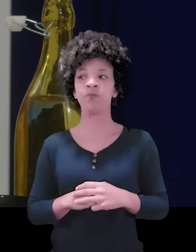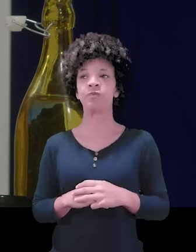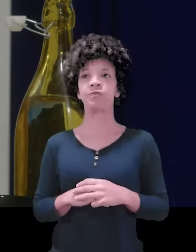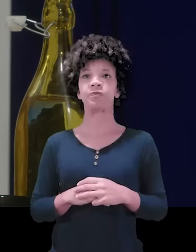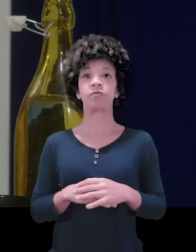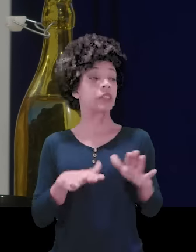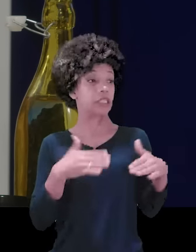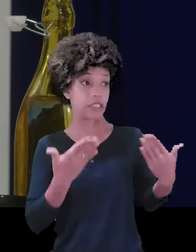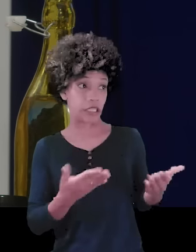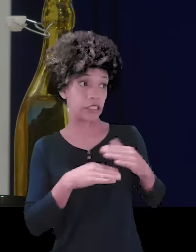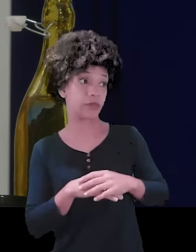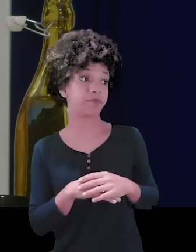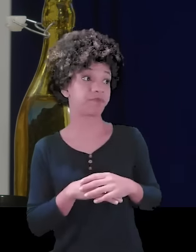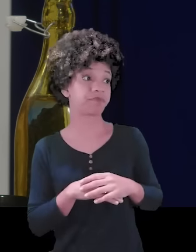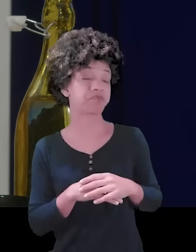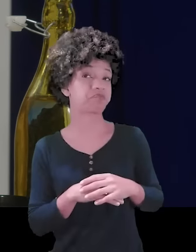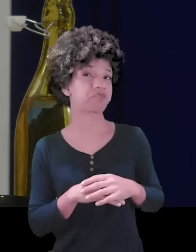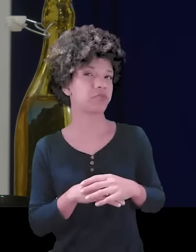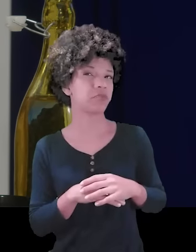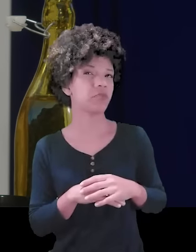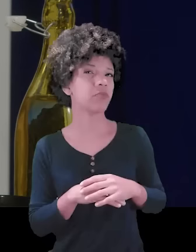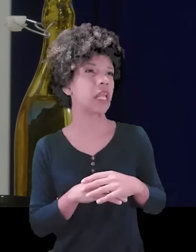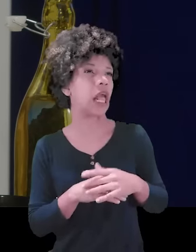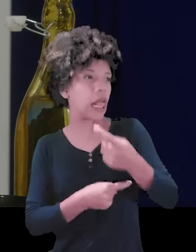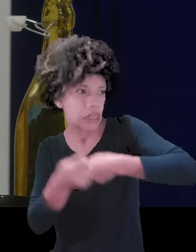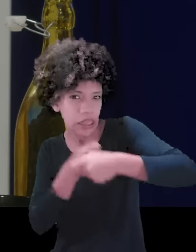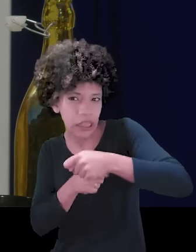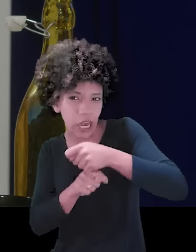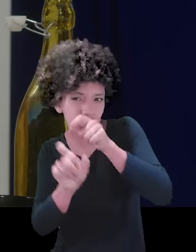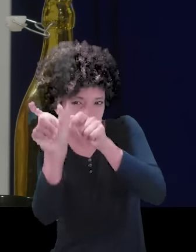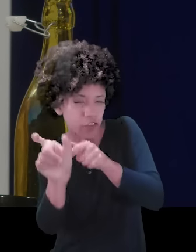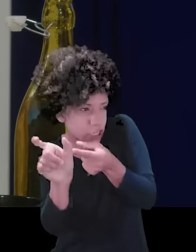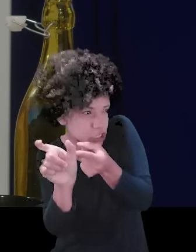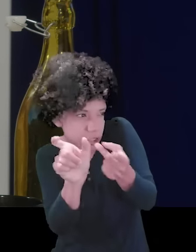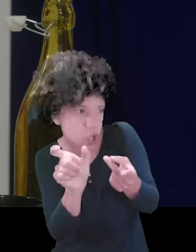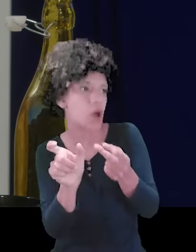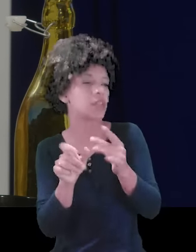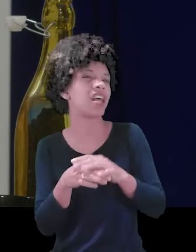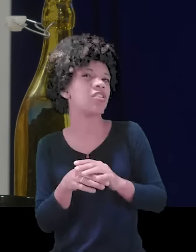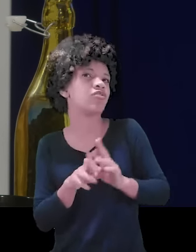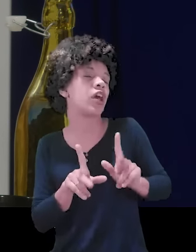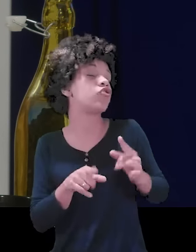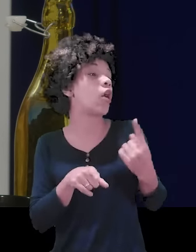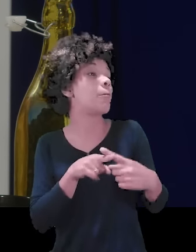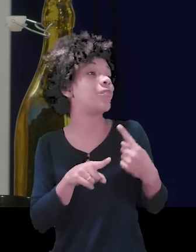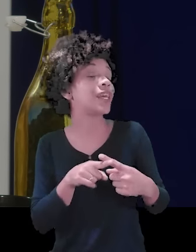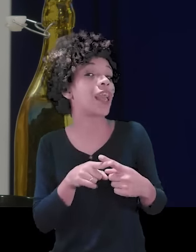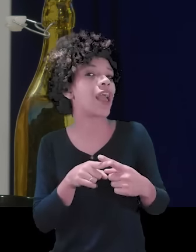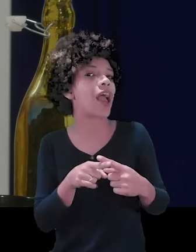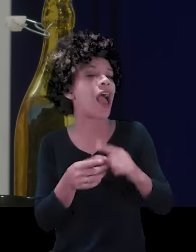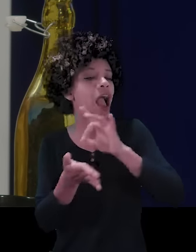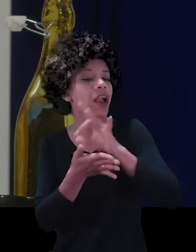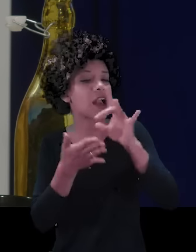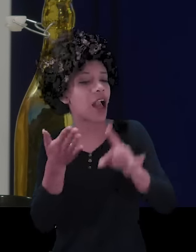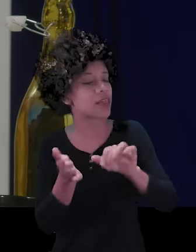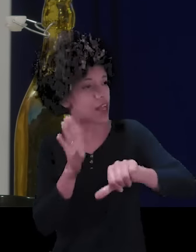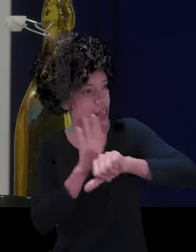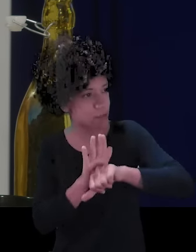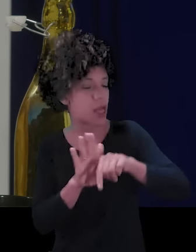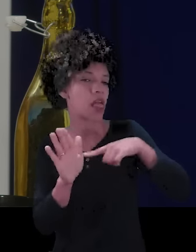E aí é um pouquinho assim trata de pessoas têm tanto destinação diferente e às vezes cada crime vai ter uma